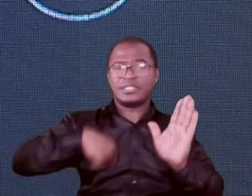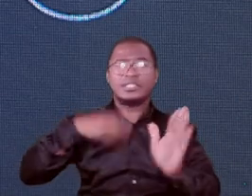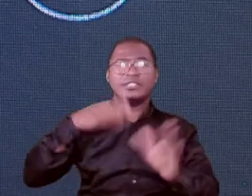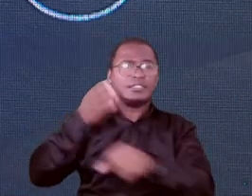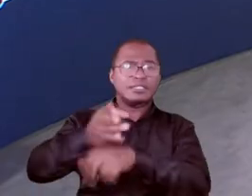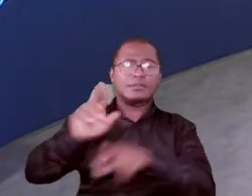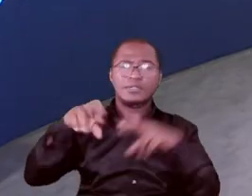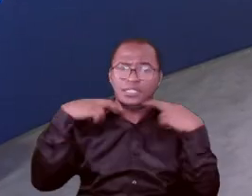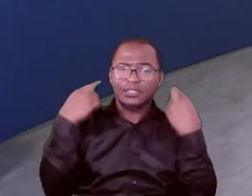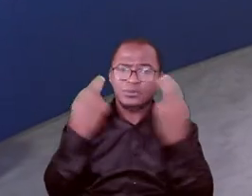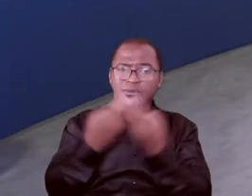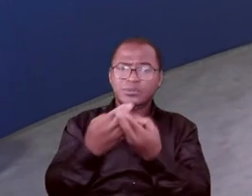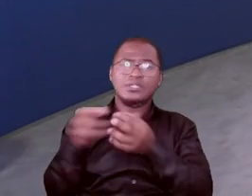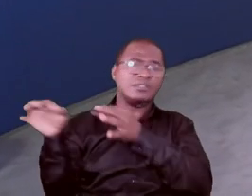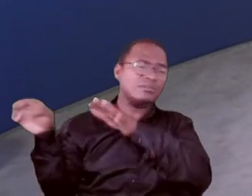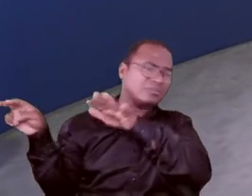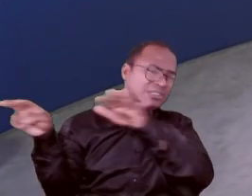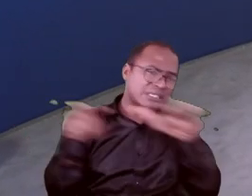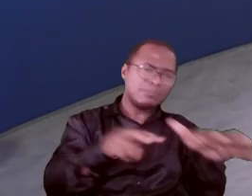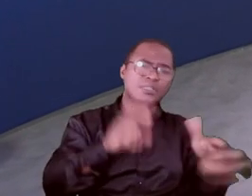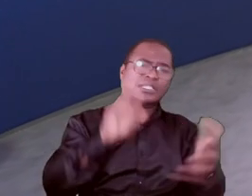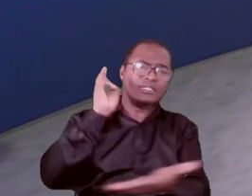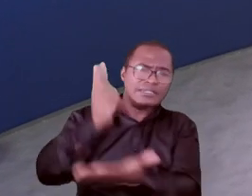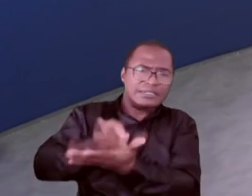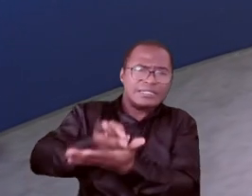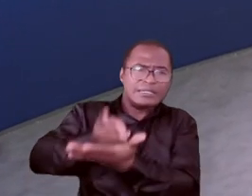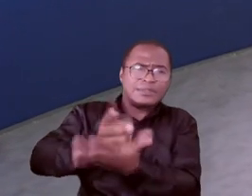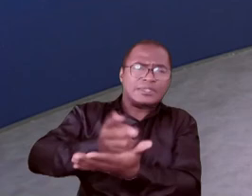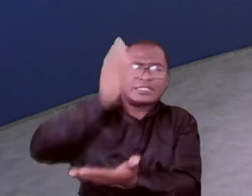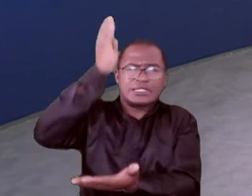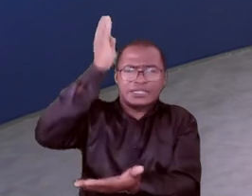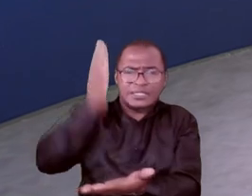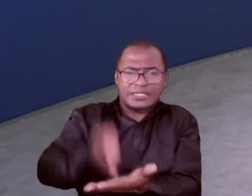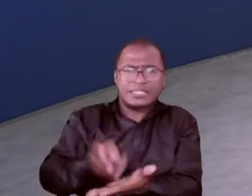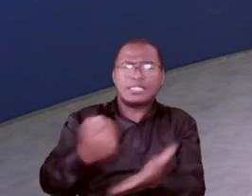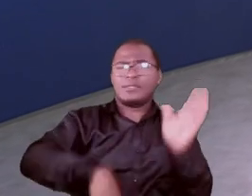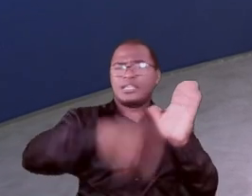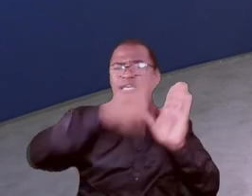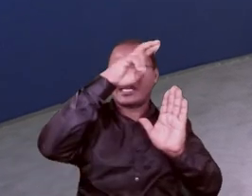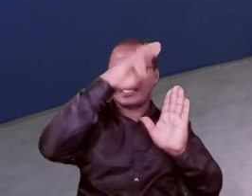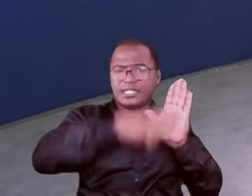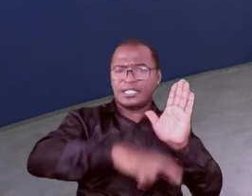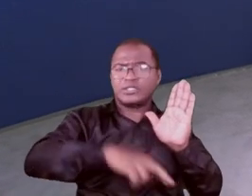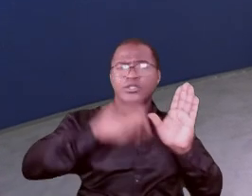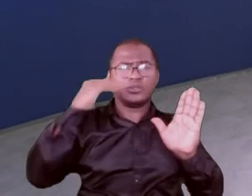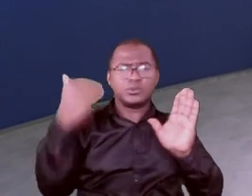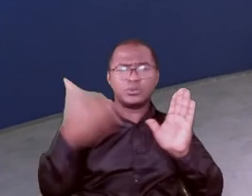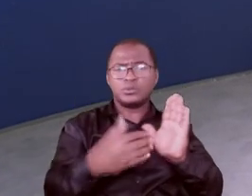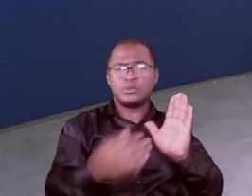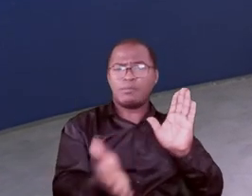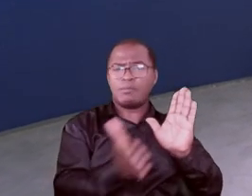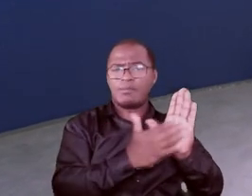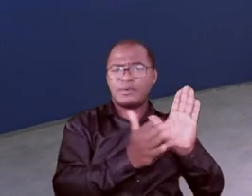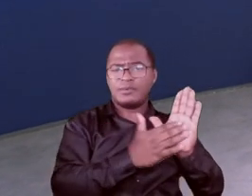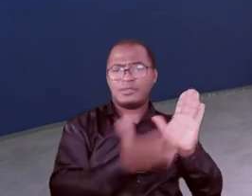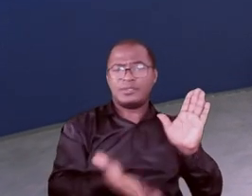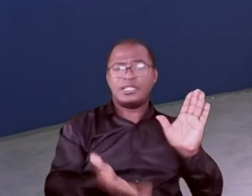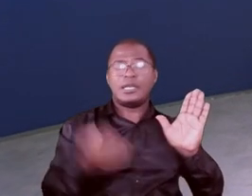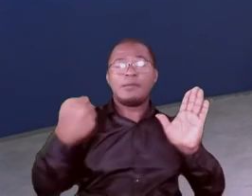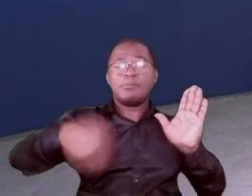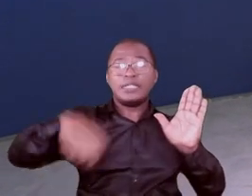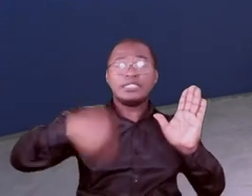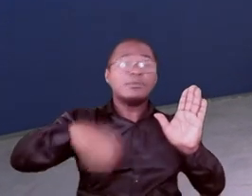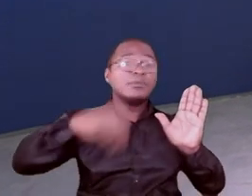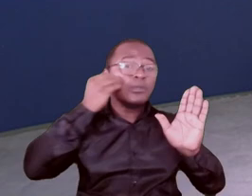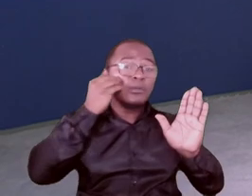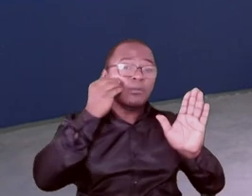clientes em torno de performance melhorias relatórios tudo que a gente tá fazendo porque não adianta fazer tem que fazer entregar e mostrar porque